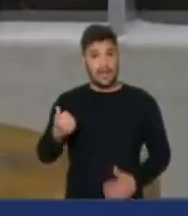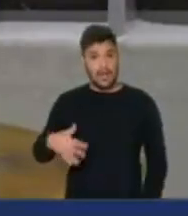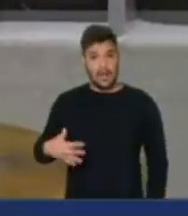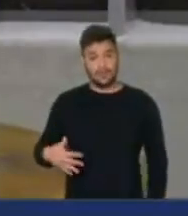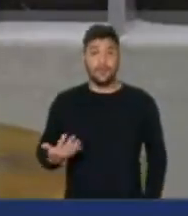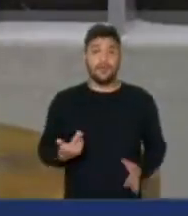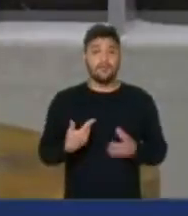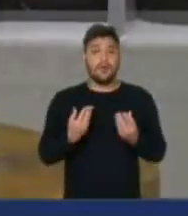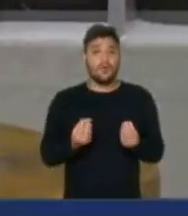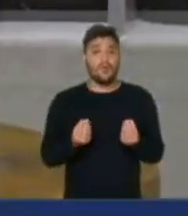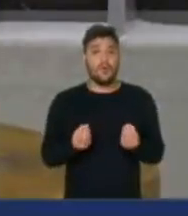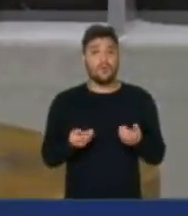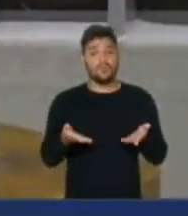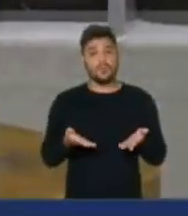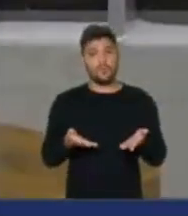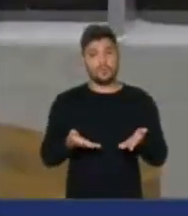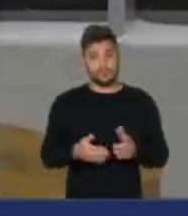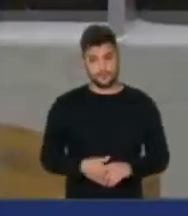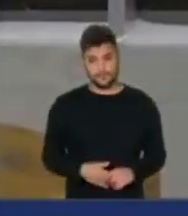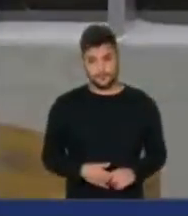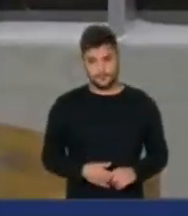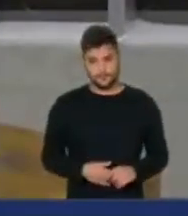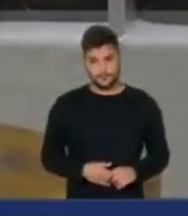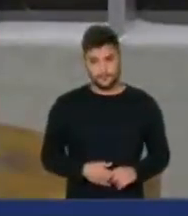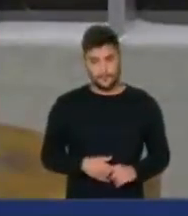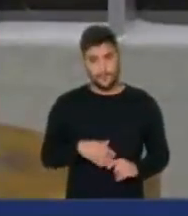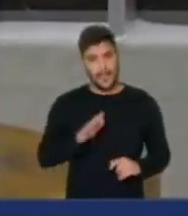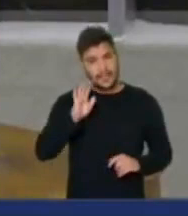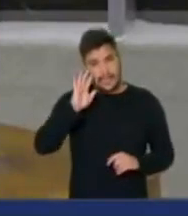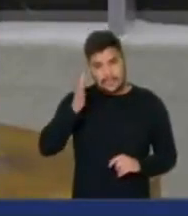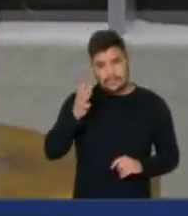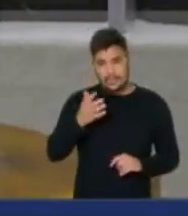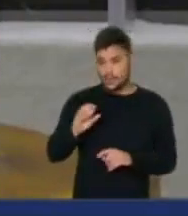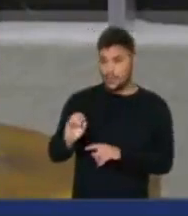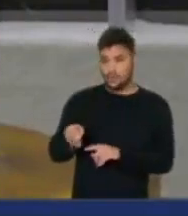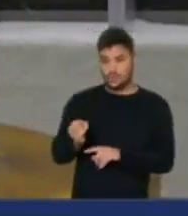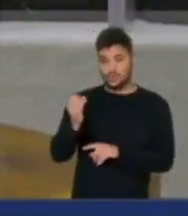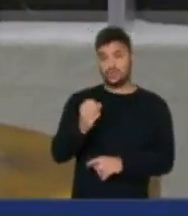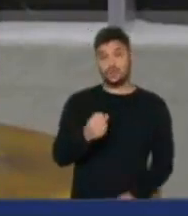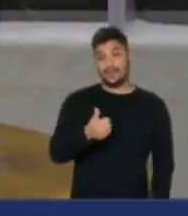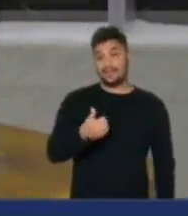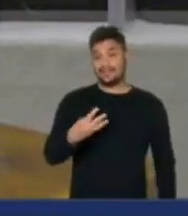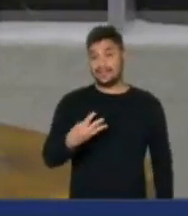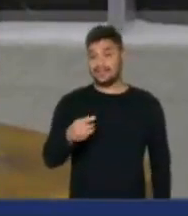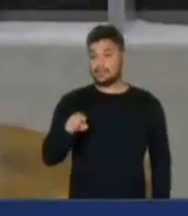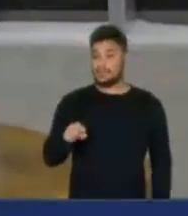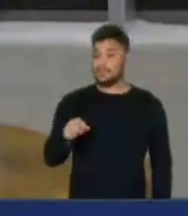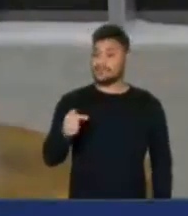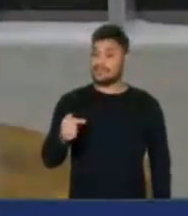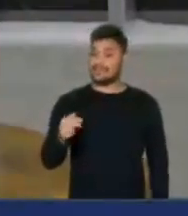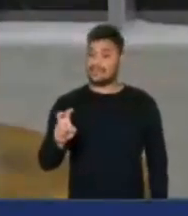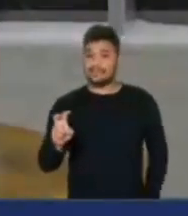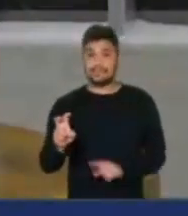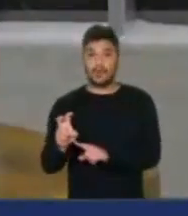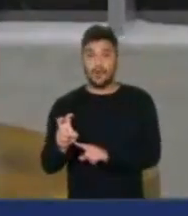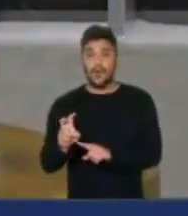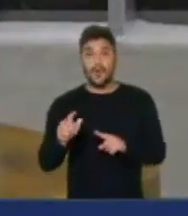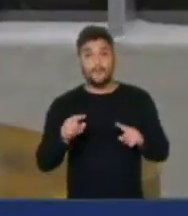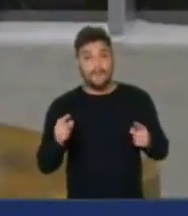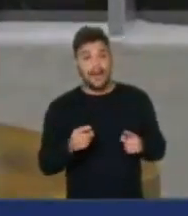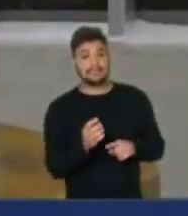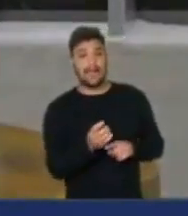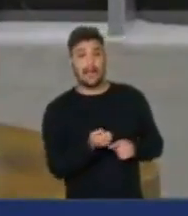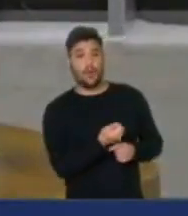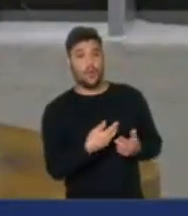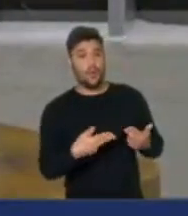que justifica uma política monetária com juros de 13,75% ao ano, se a inflação não é de